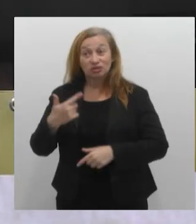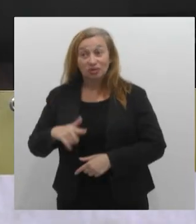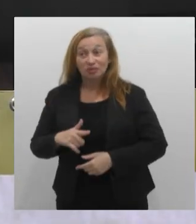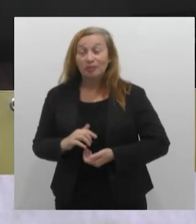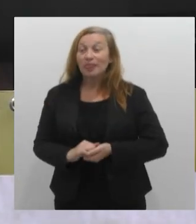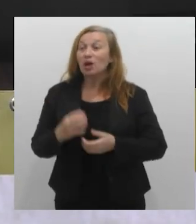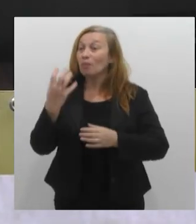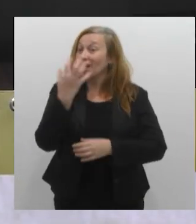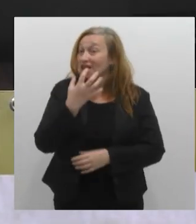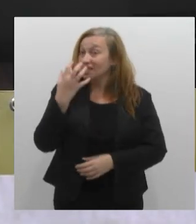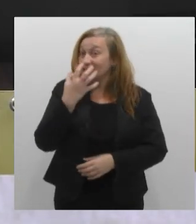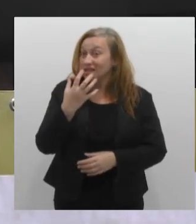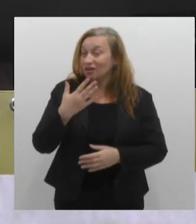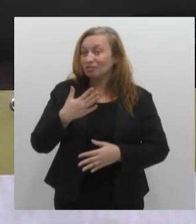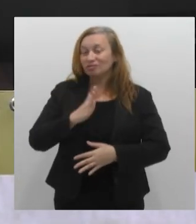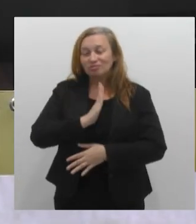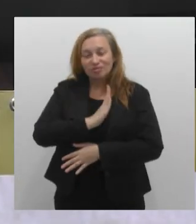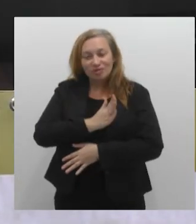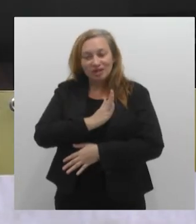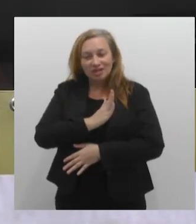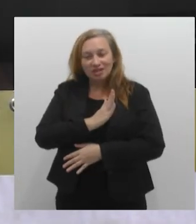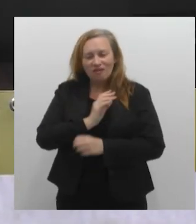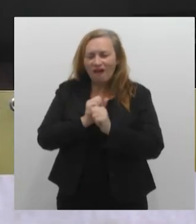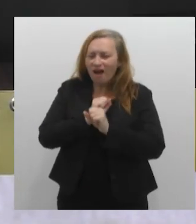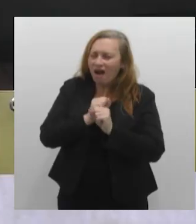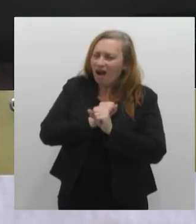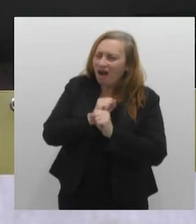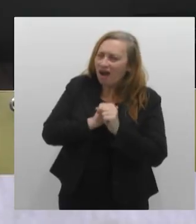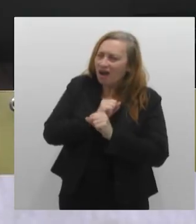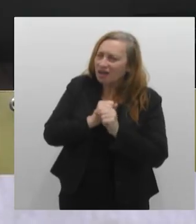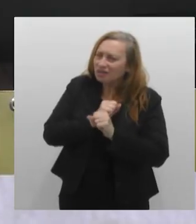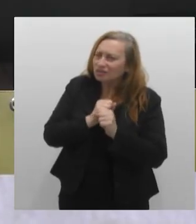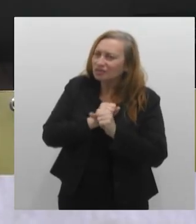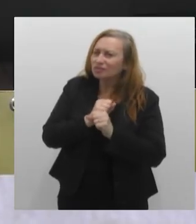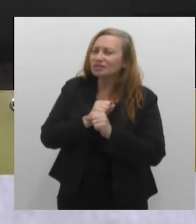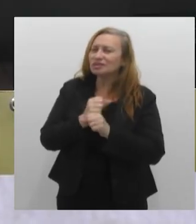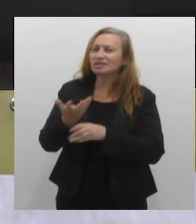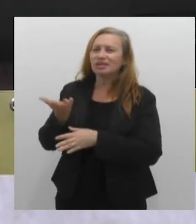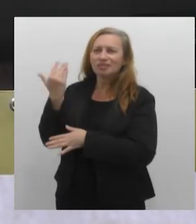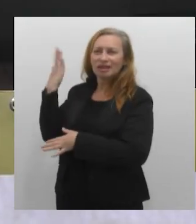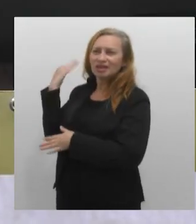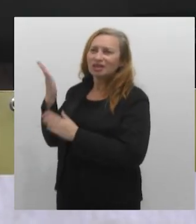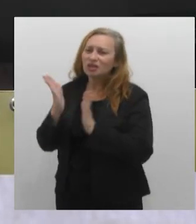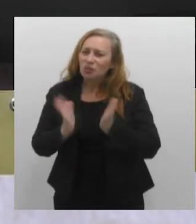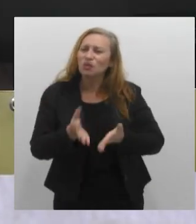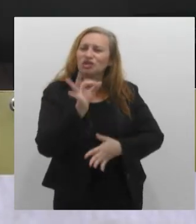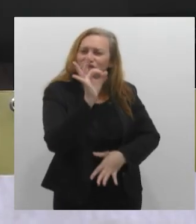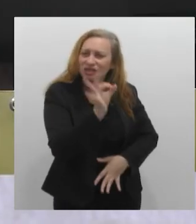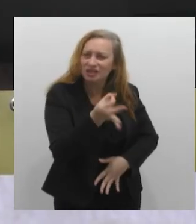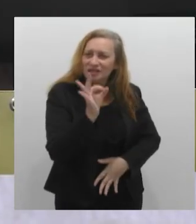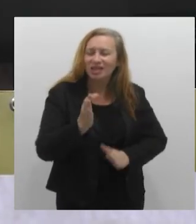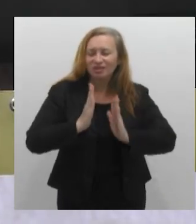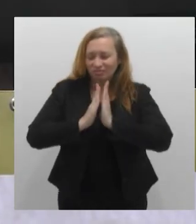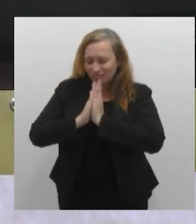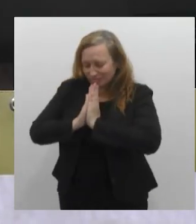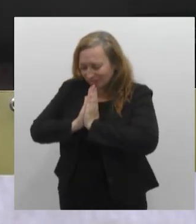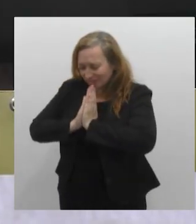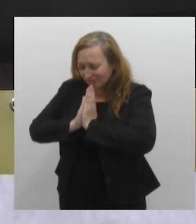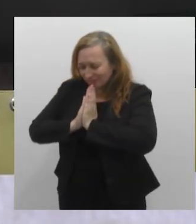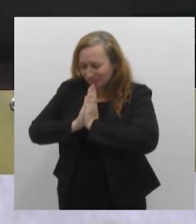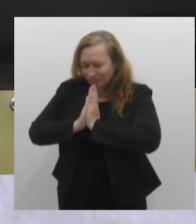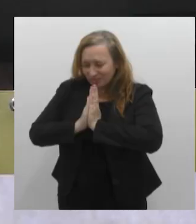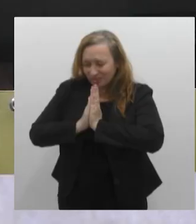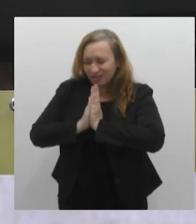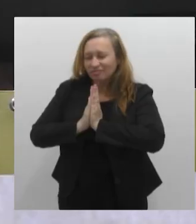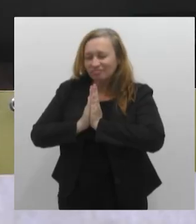canção que nasceu no meu coração há muitos anos atrás e que hoje ela é, de fato, uma oração de